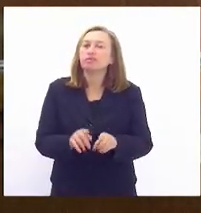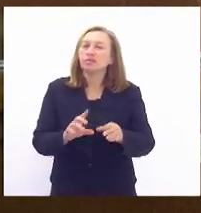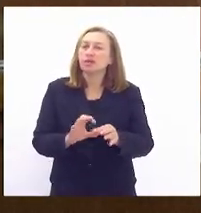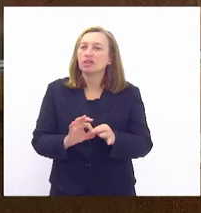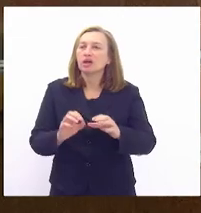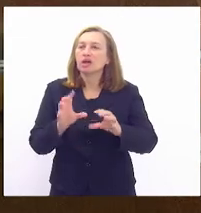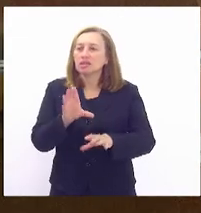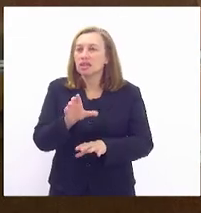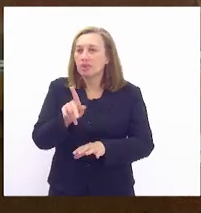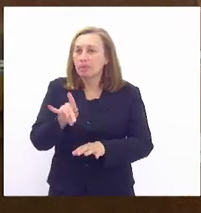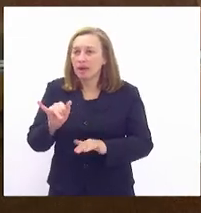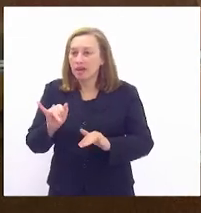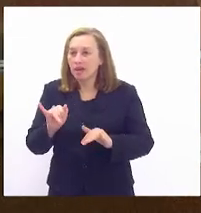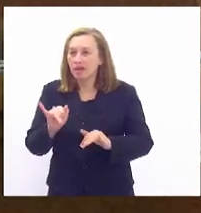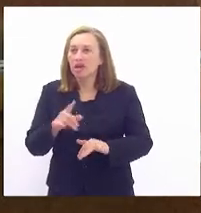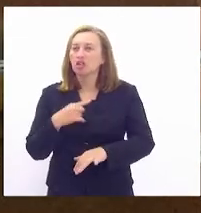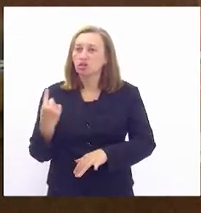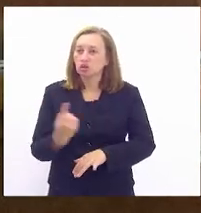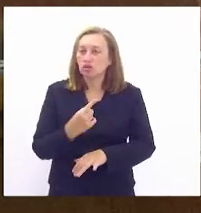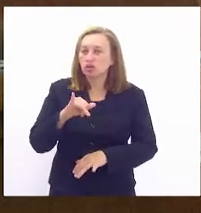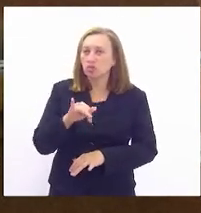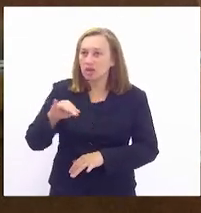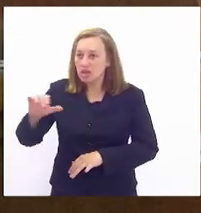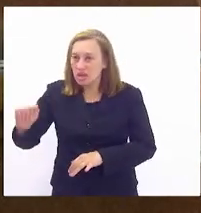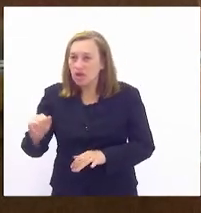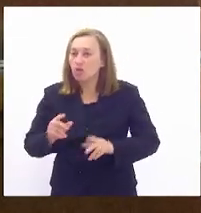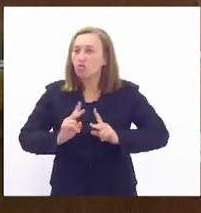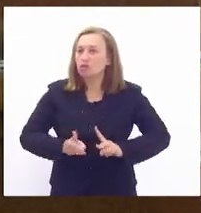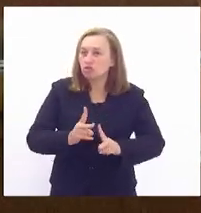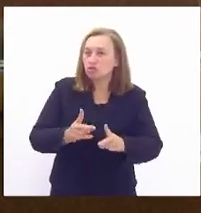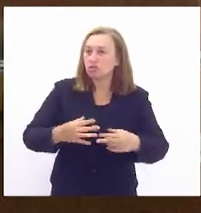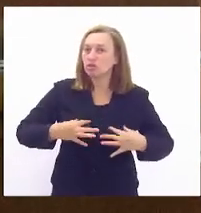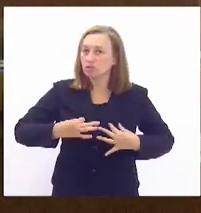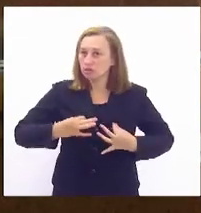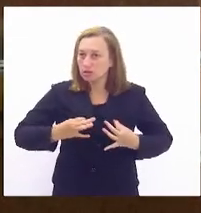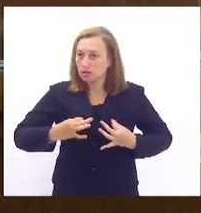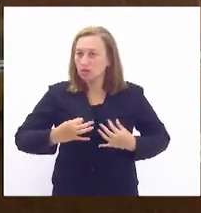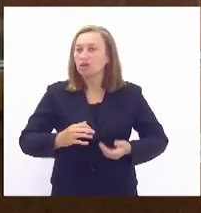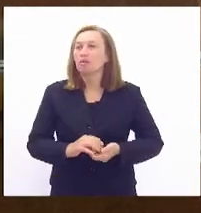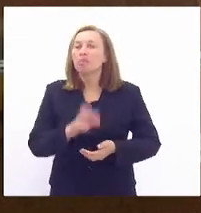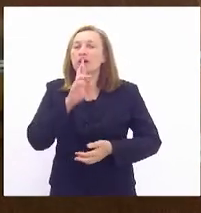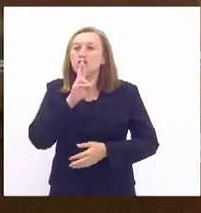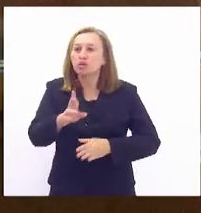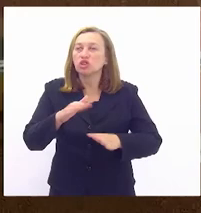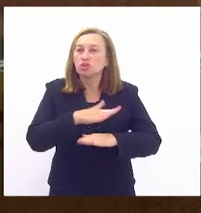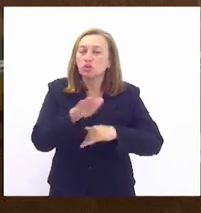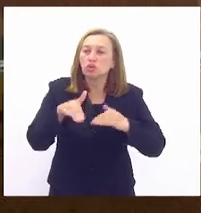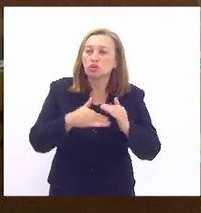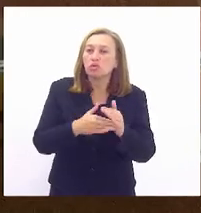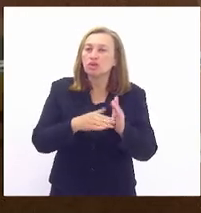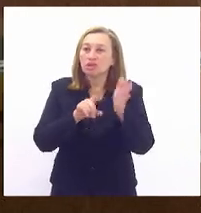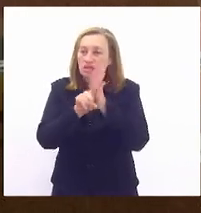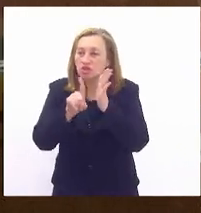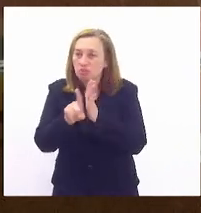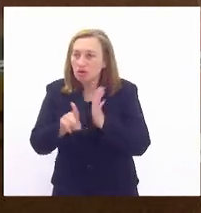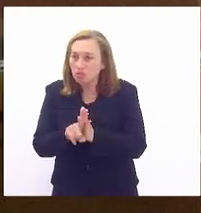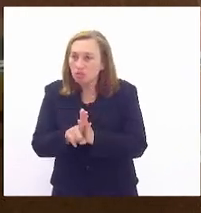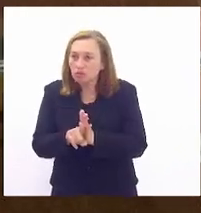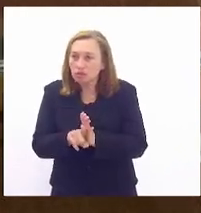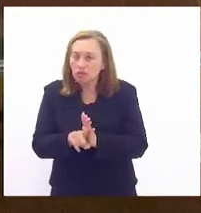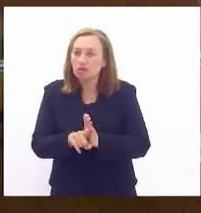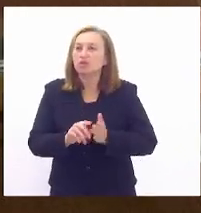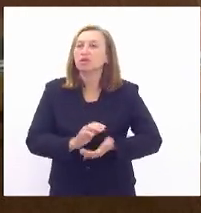CPI, nós do INEA continuamos à disposição para responder a todos os questionamentos que forem feitos,